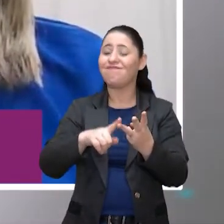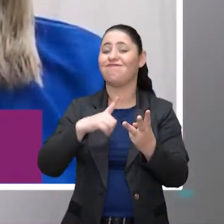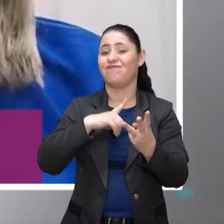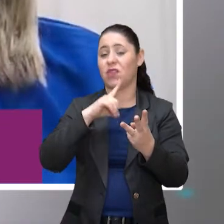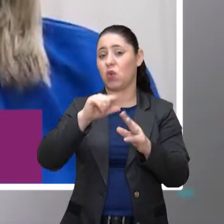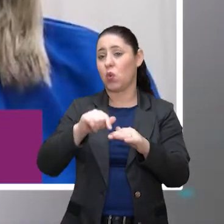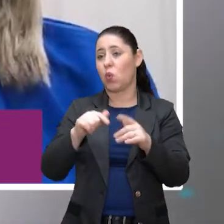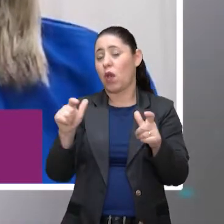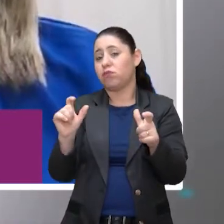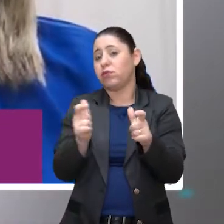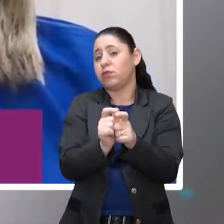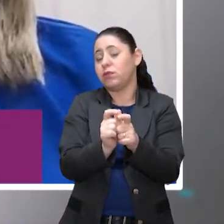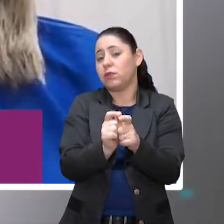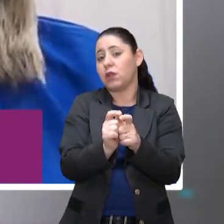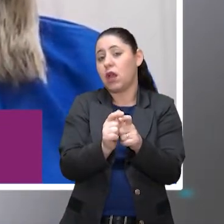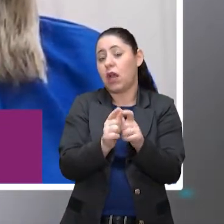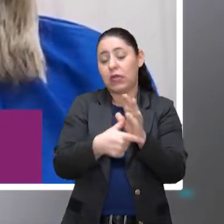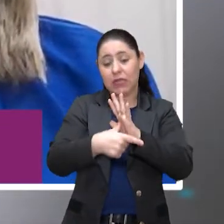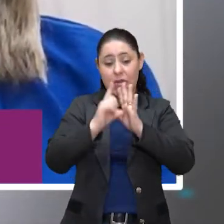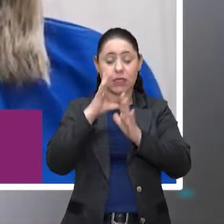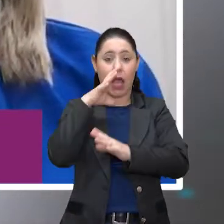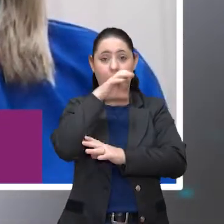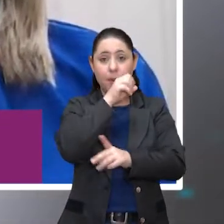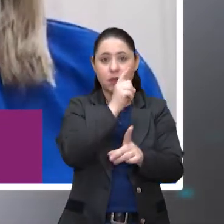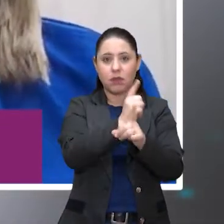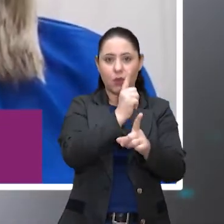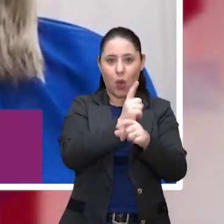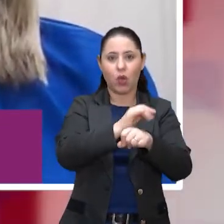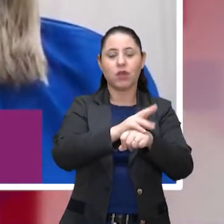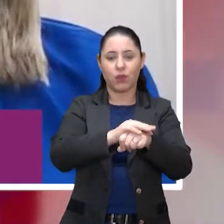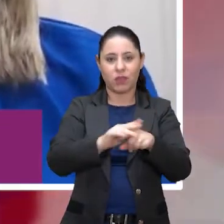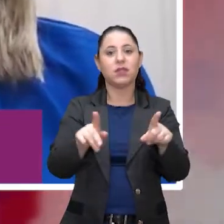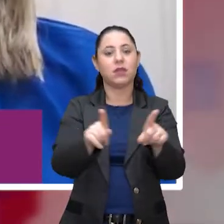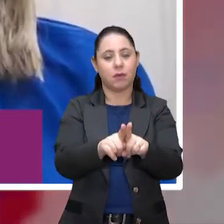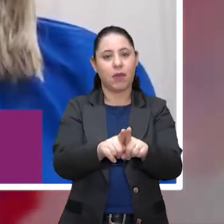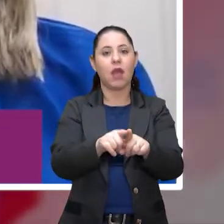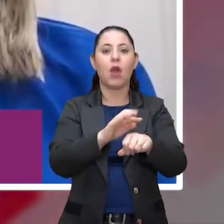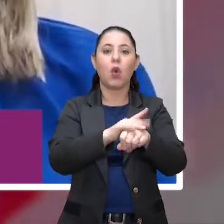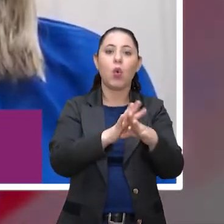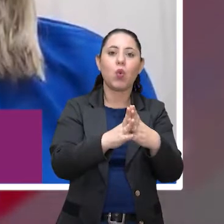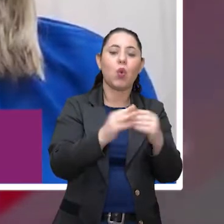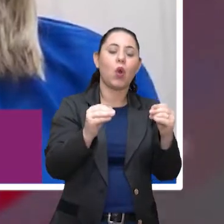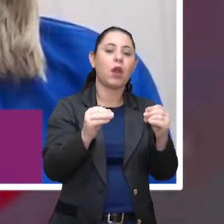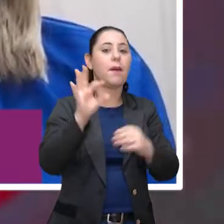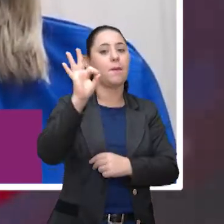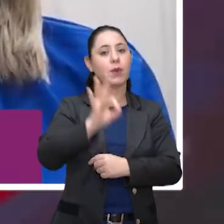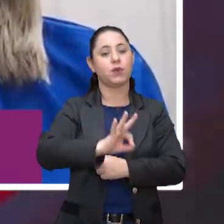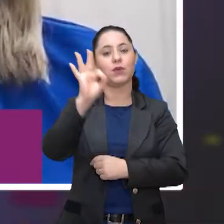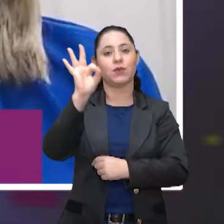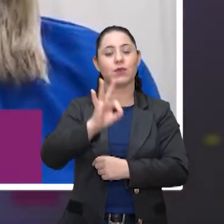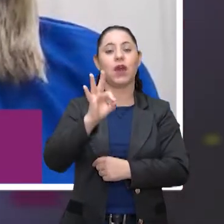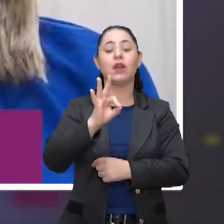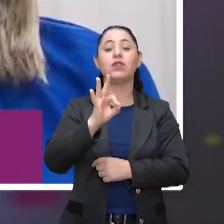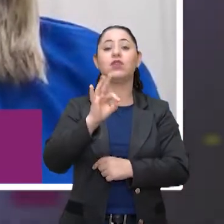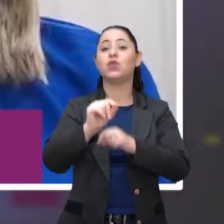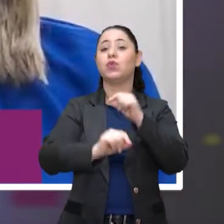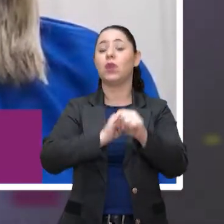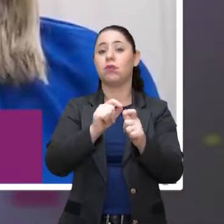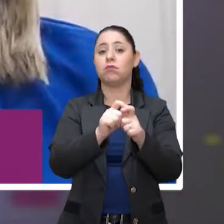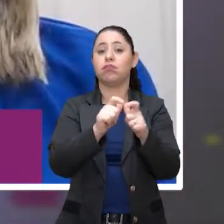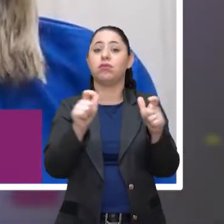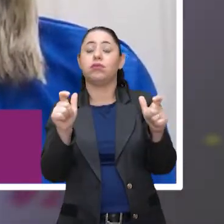Quanto menor, quanto mais rápido o diagnóstico, a cura é proporcional a esse tamanho,